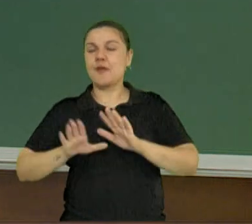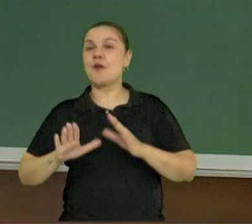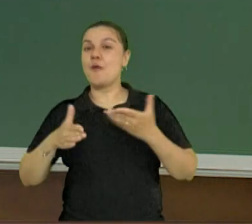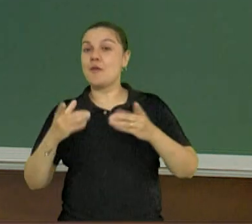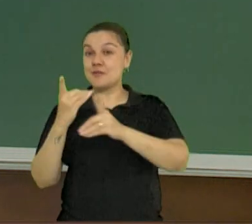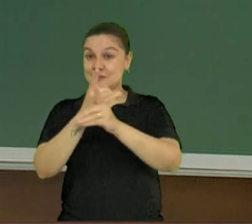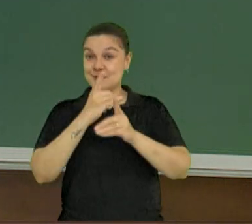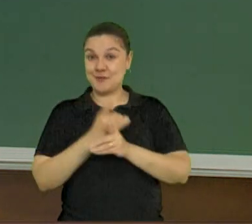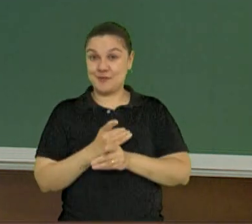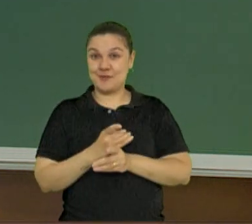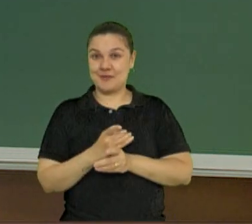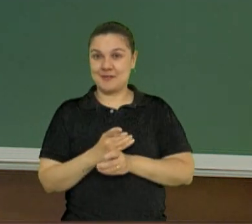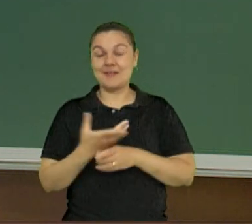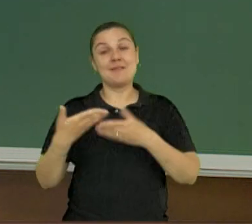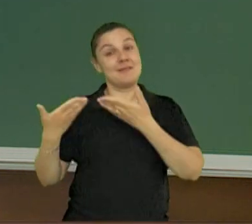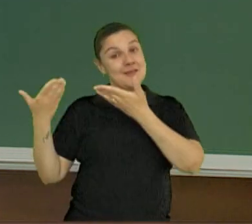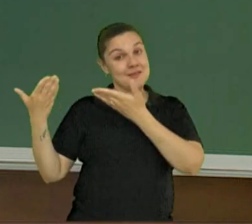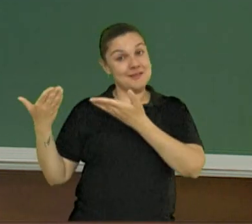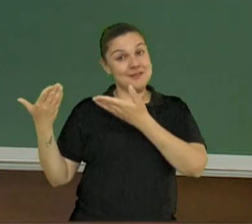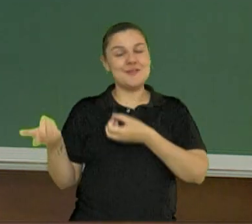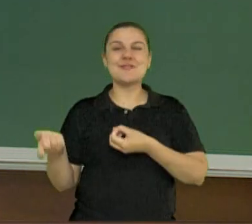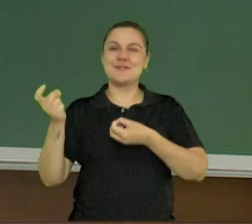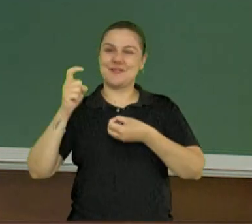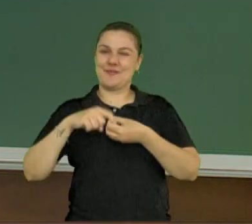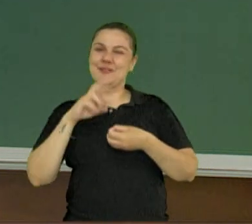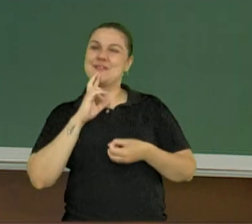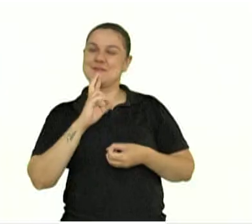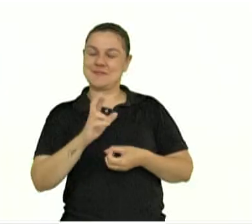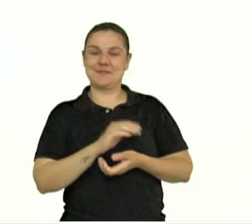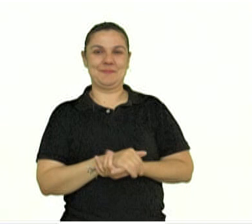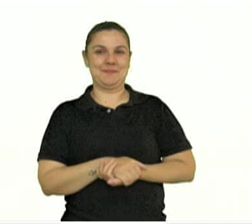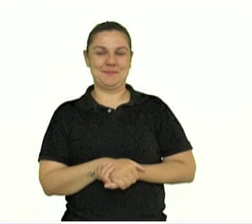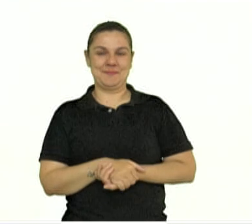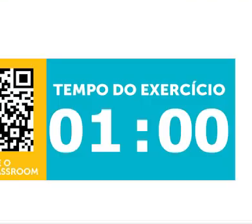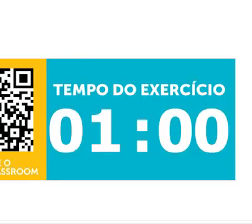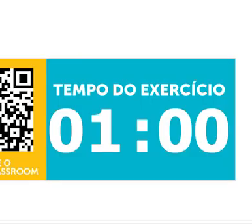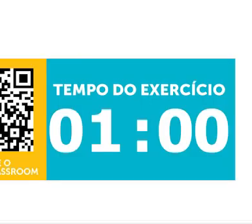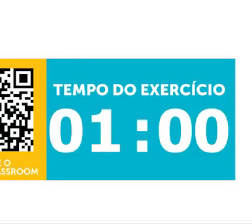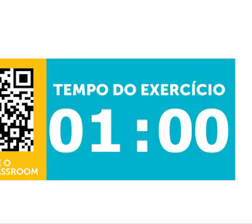nós encontramos aqui nessa estrofe e eu volto para a gente continuar.